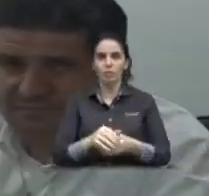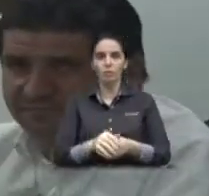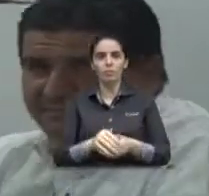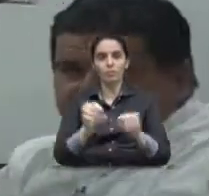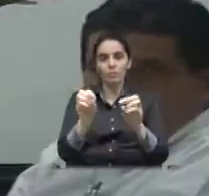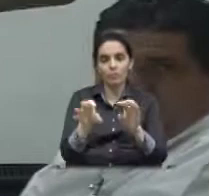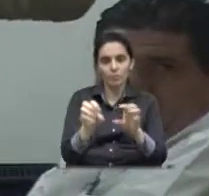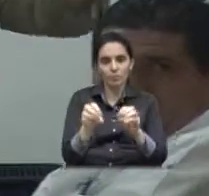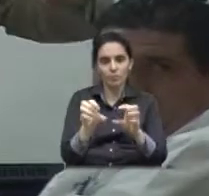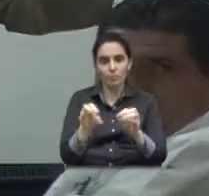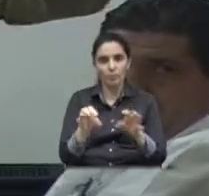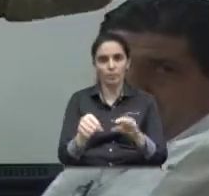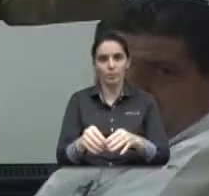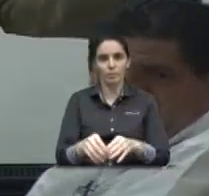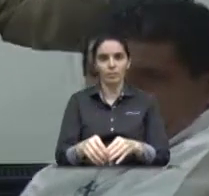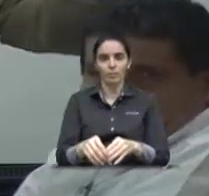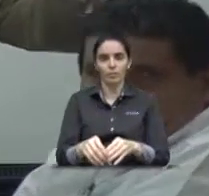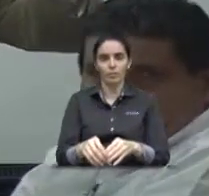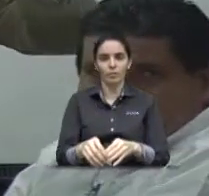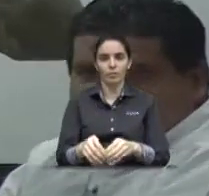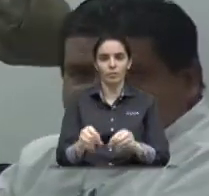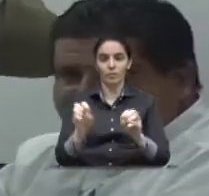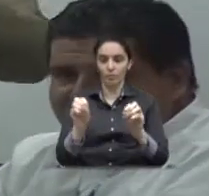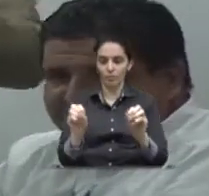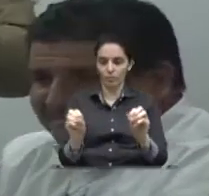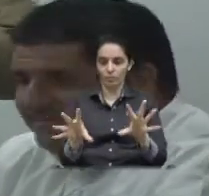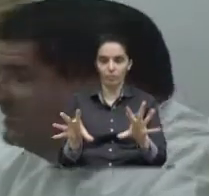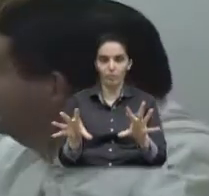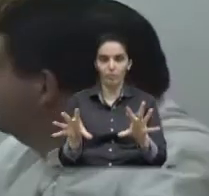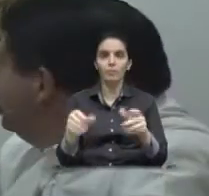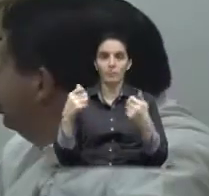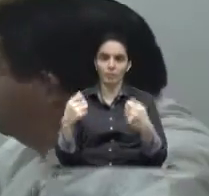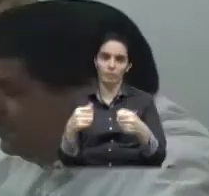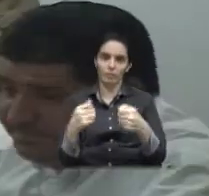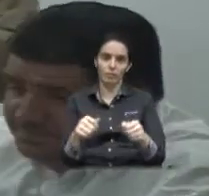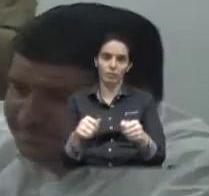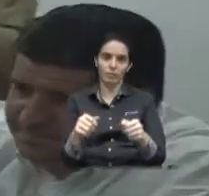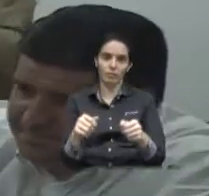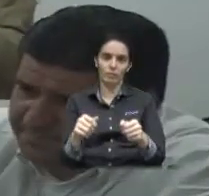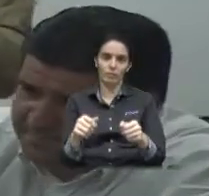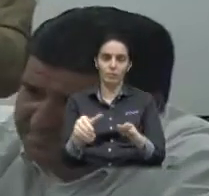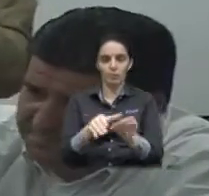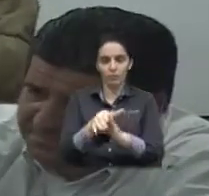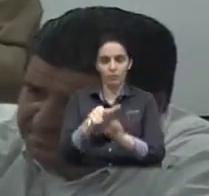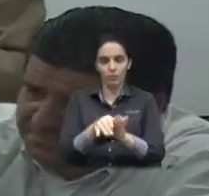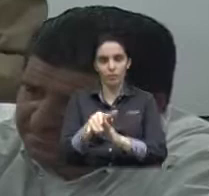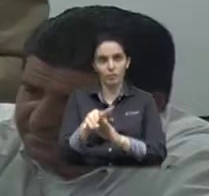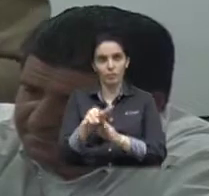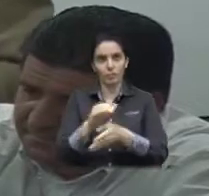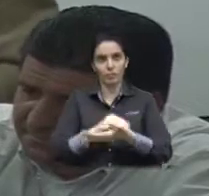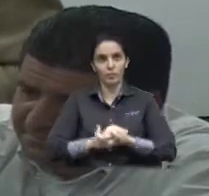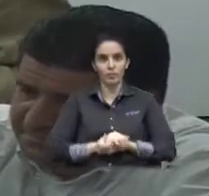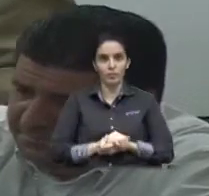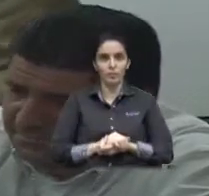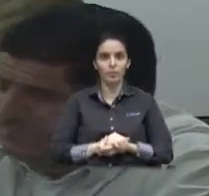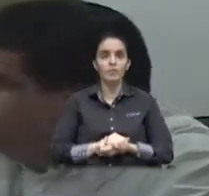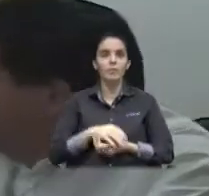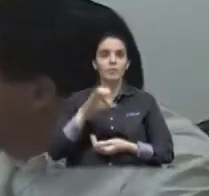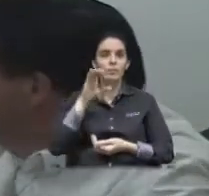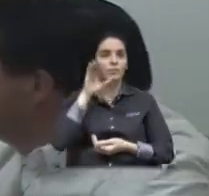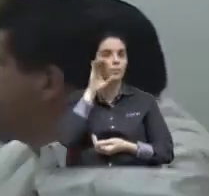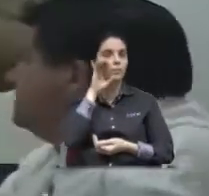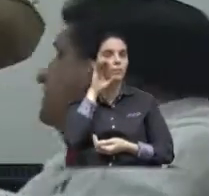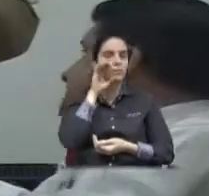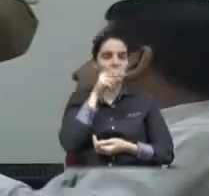parar, tem que acender o farol, tem que mudar, se orientar uma questão de educacional. Pois não, vereadora?